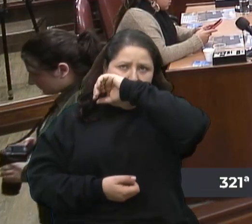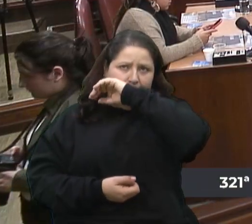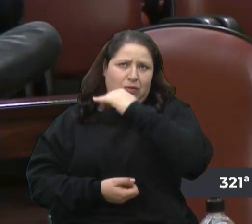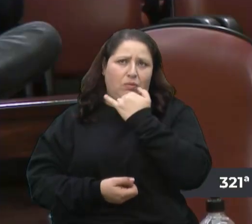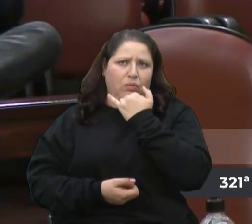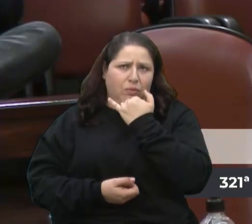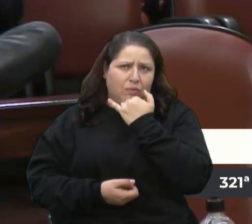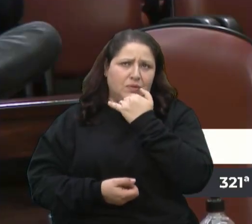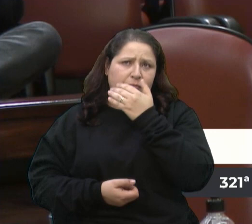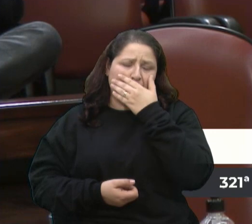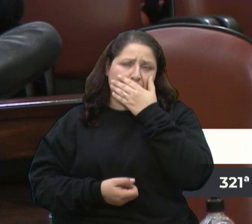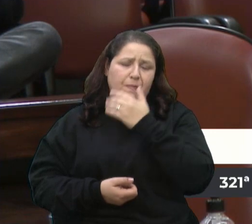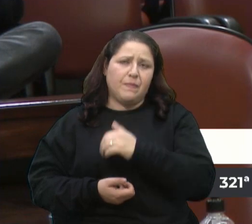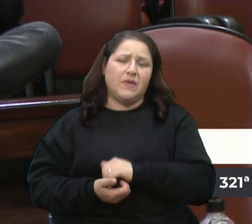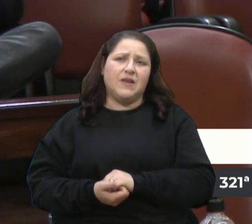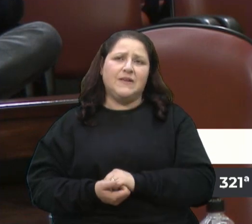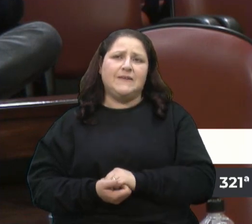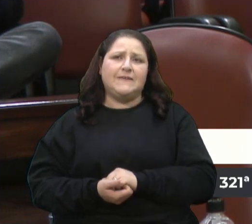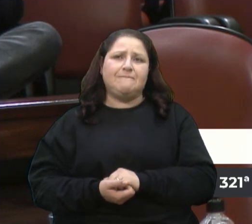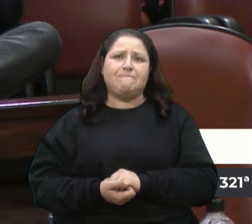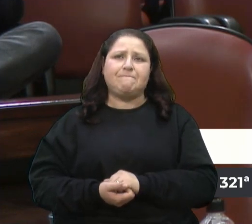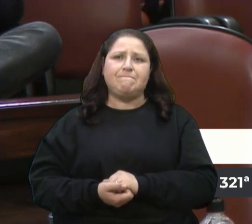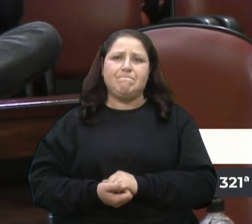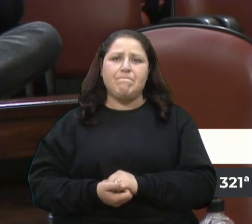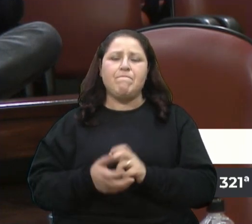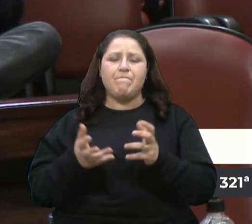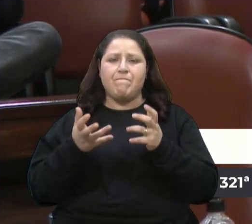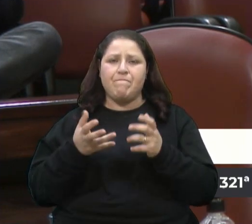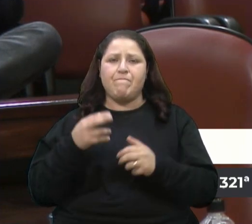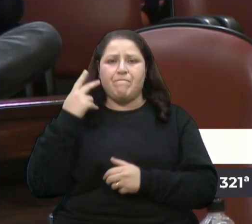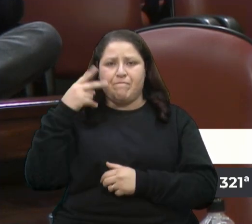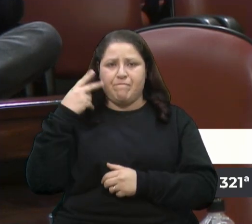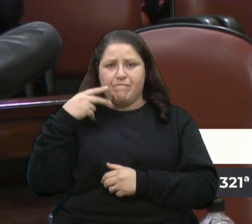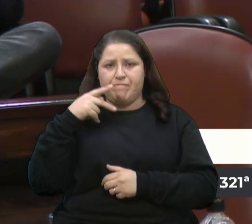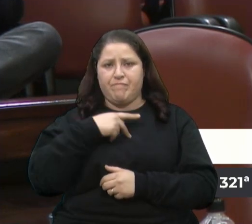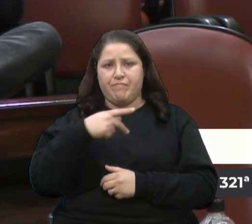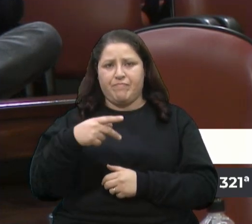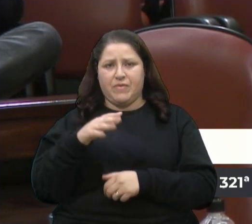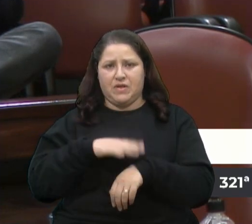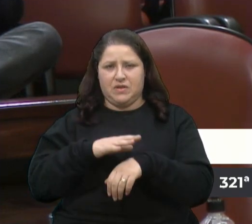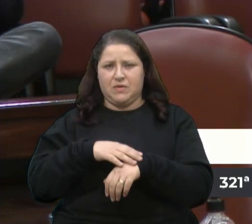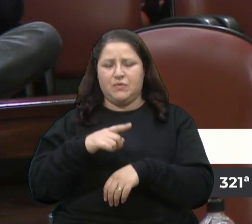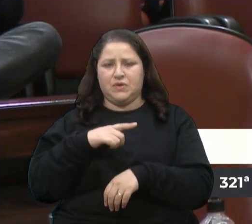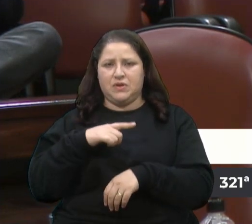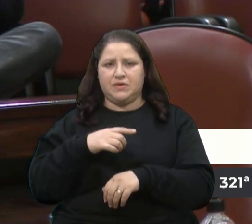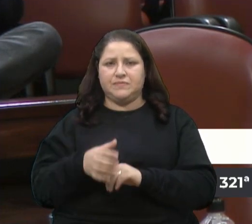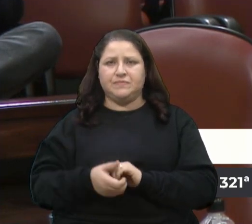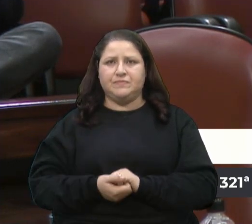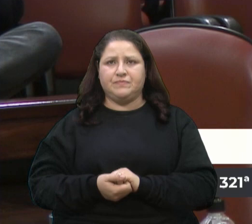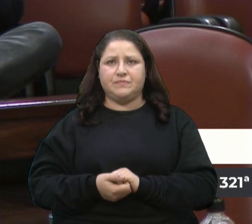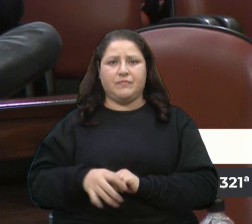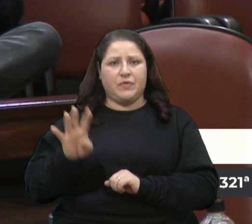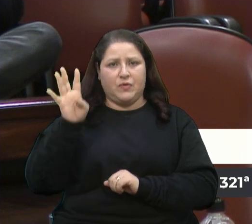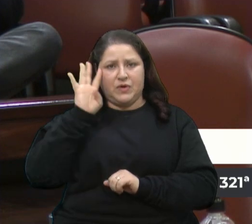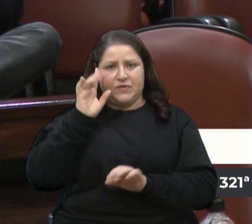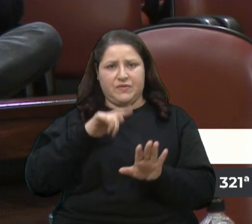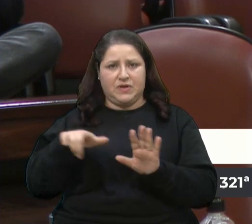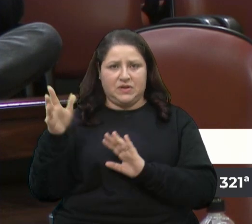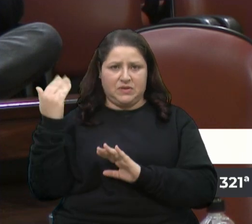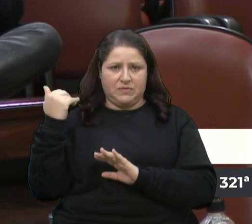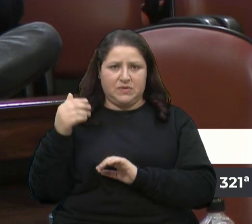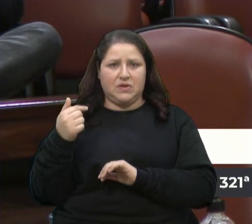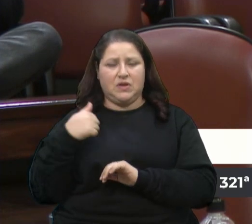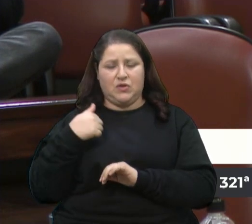acho que a gente tem que ampliar, mas eu quero, vereador presidente, nesse tempo que resta, na quarta-feira passada eu